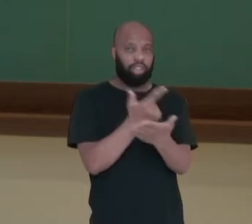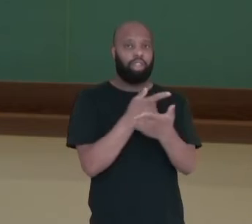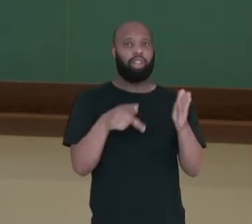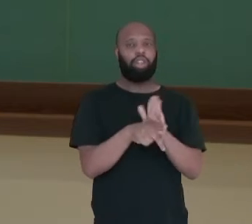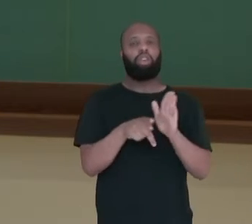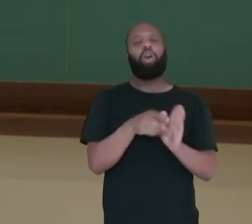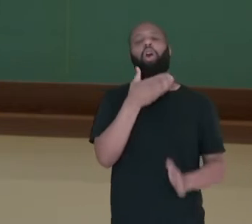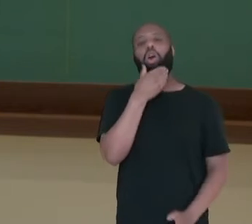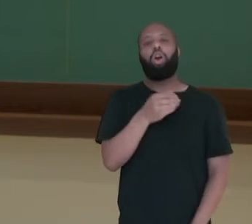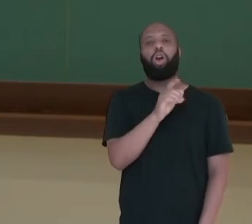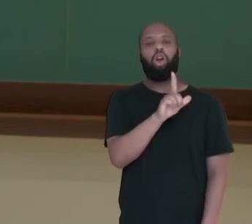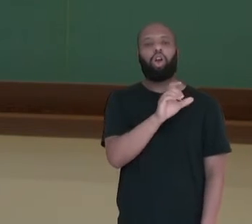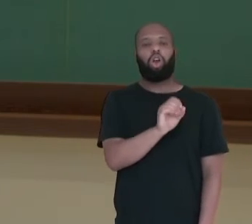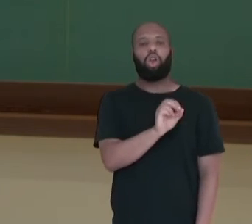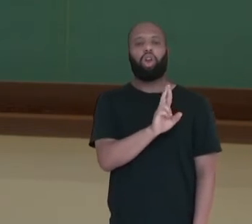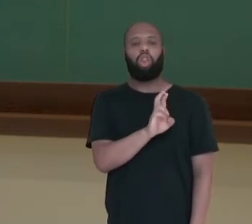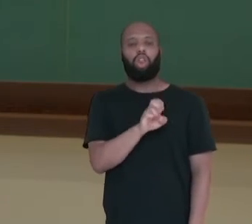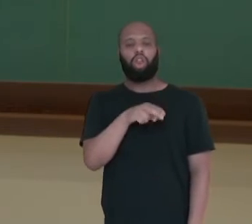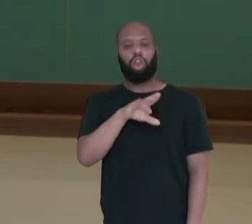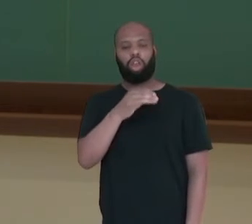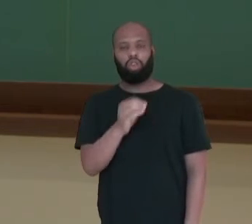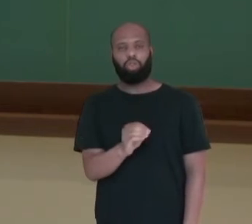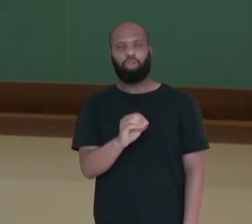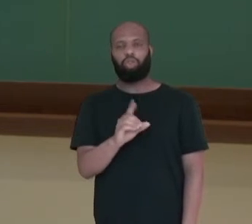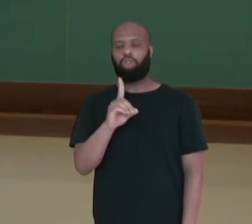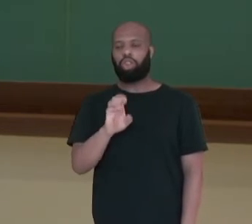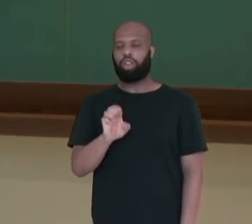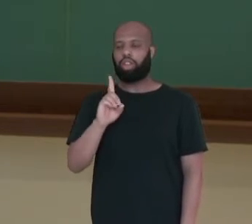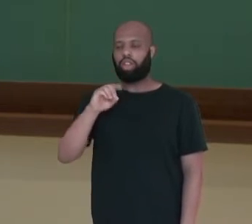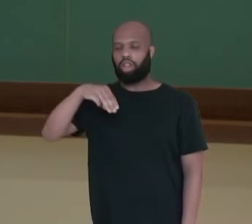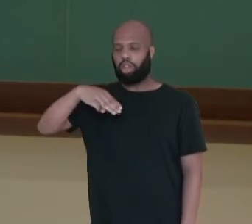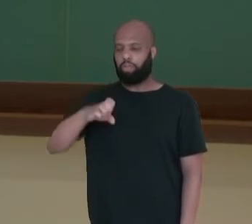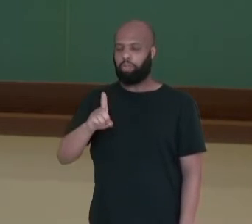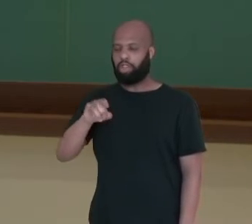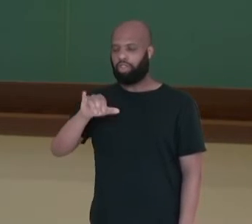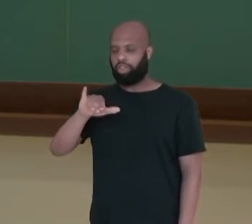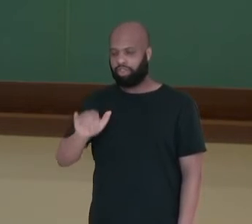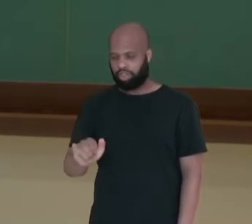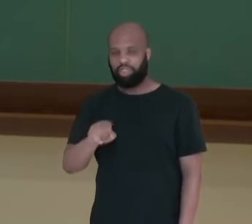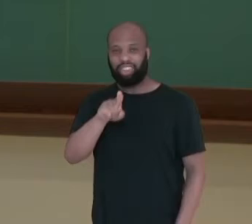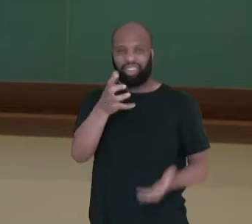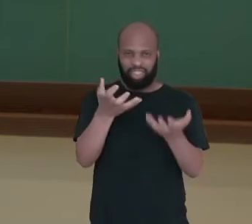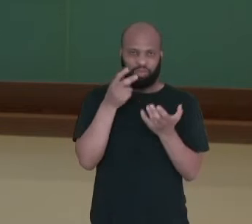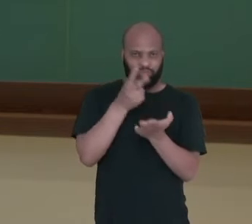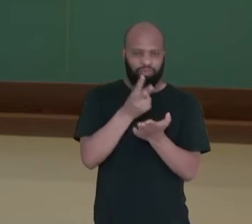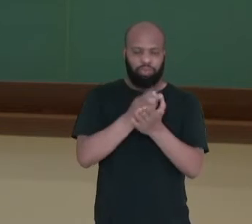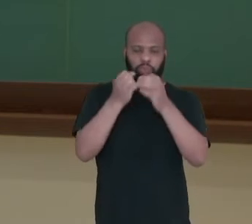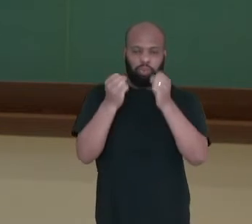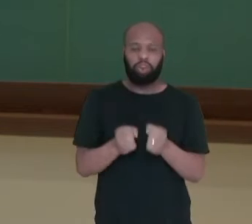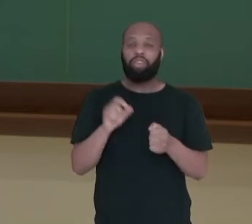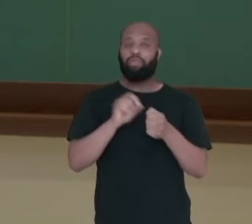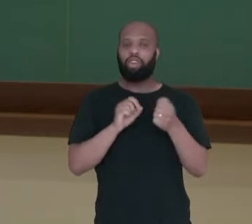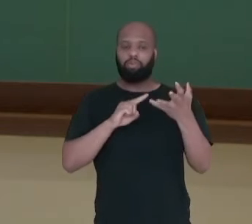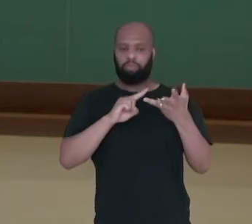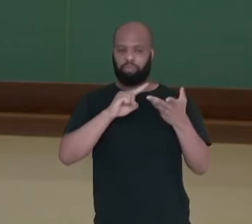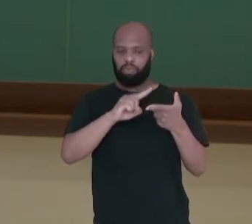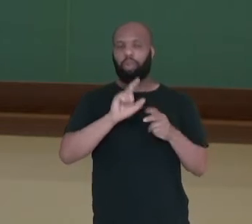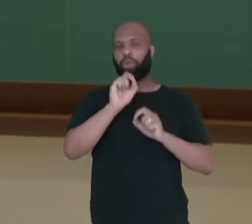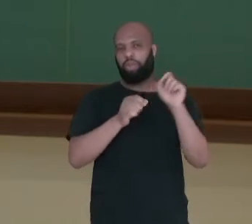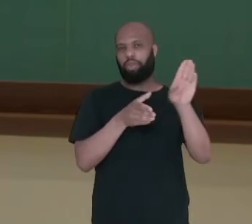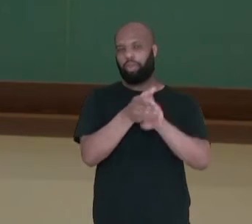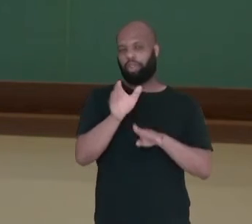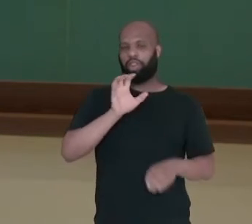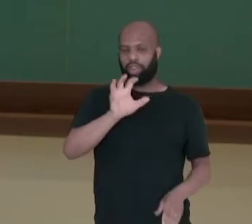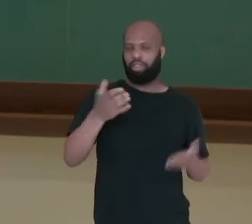de Médici, dizendo, ó, para você se manter no poder, você precisa fazer isso, isso e isso. E aí vamos entender que conselhos